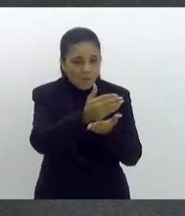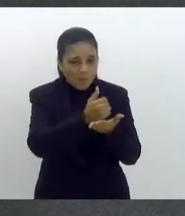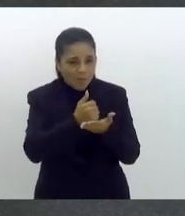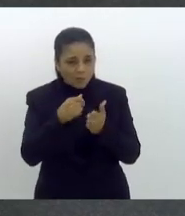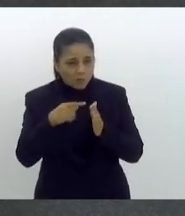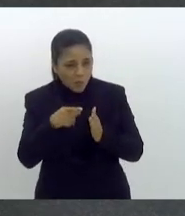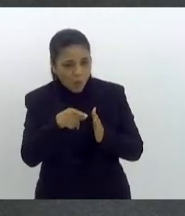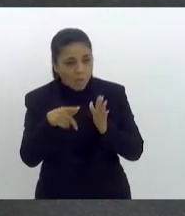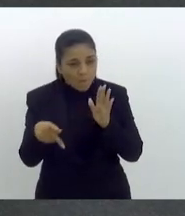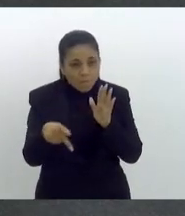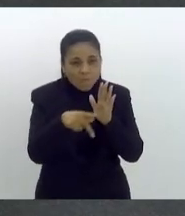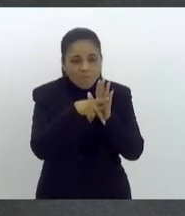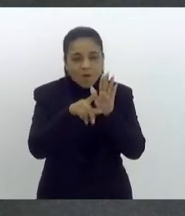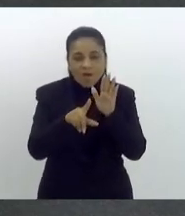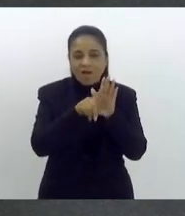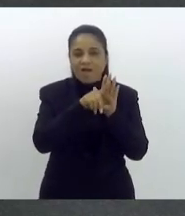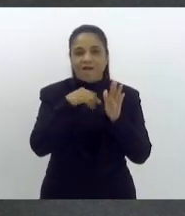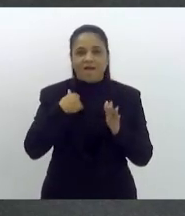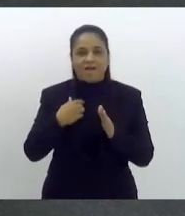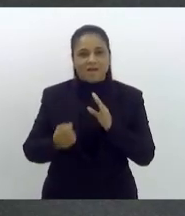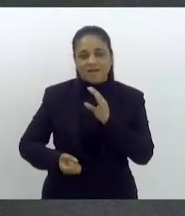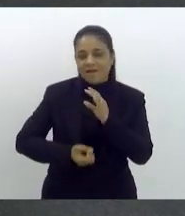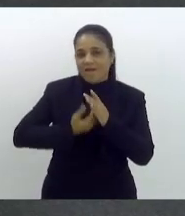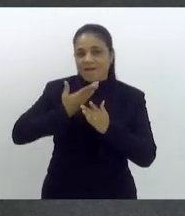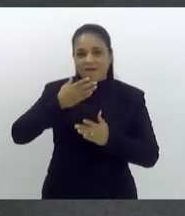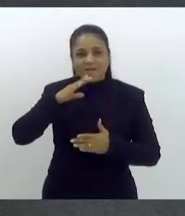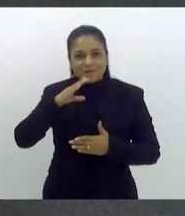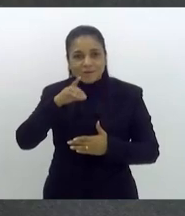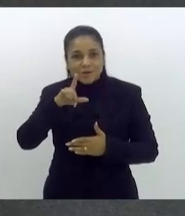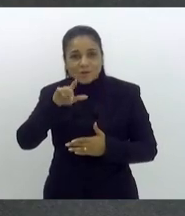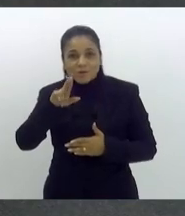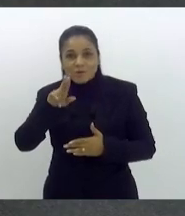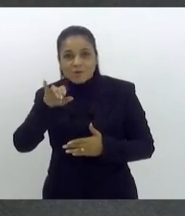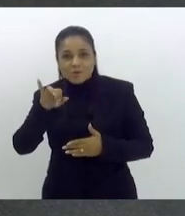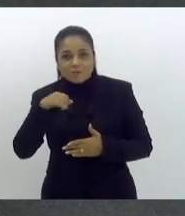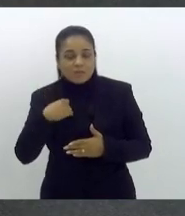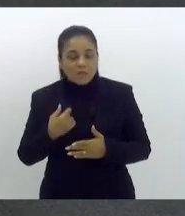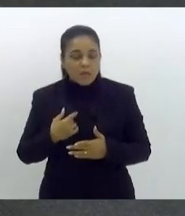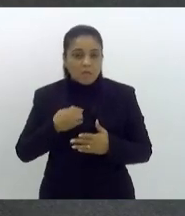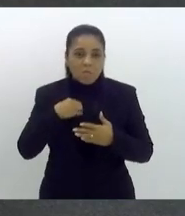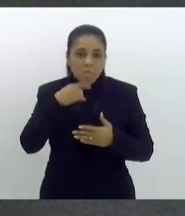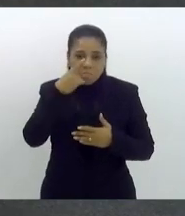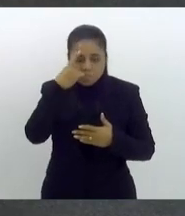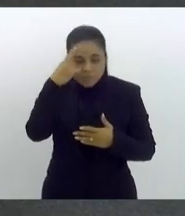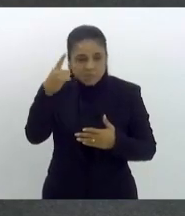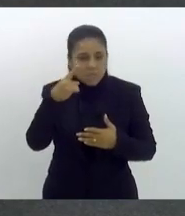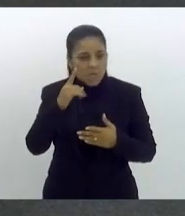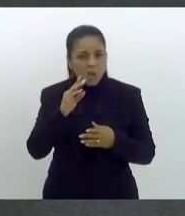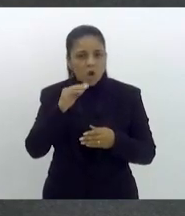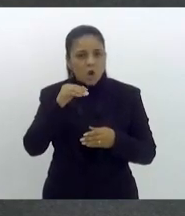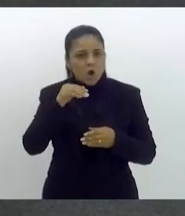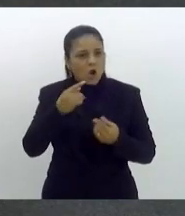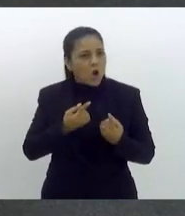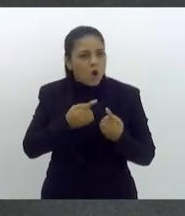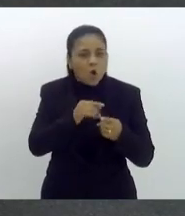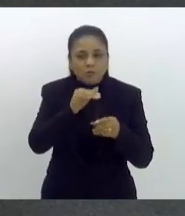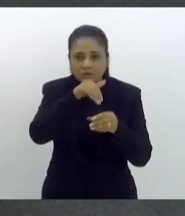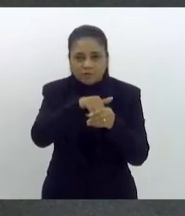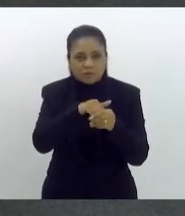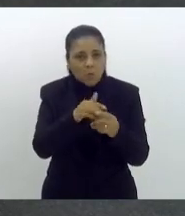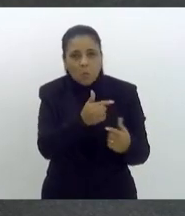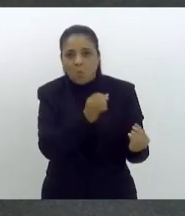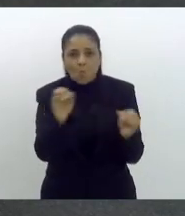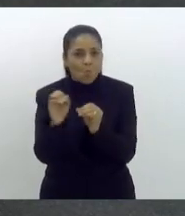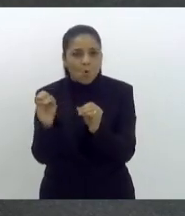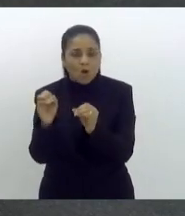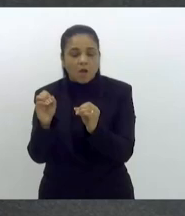Lucinho eu imaginei imediatamente que não fosse ter absolutamente é ninguém contra que esses dados apontam exatamente a necessidade